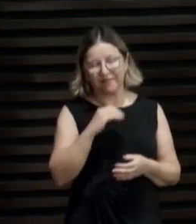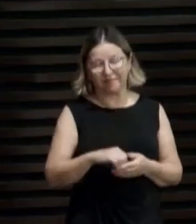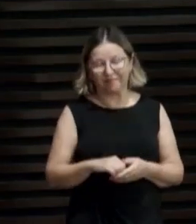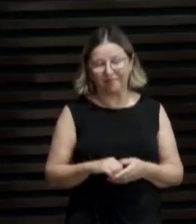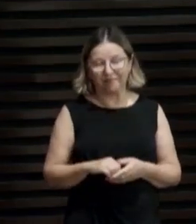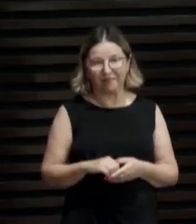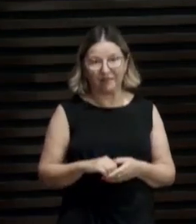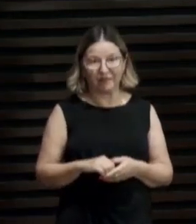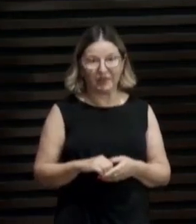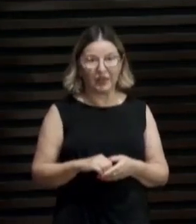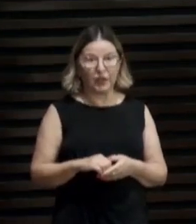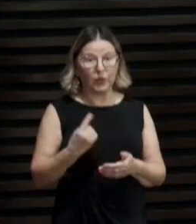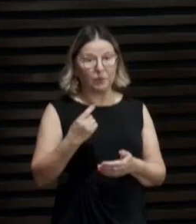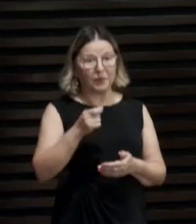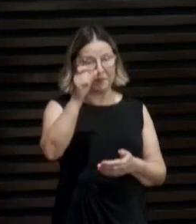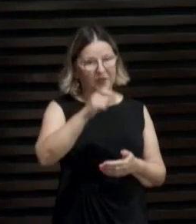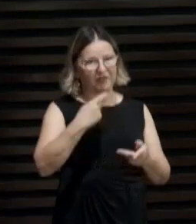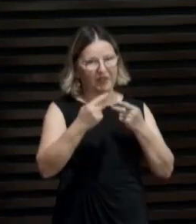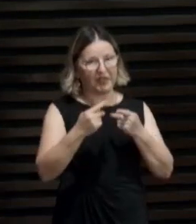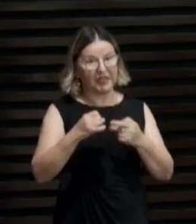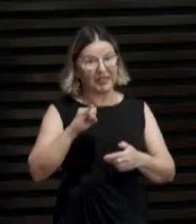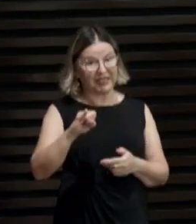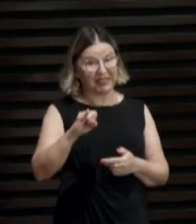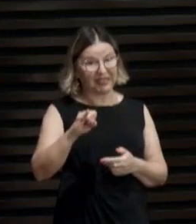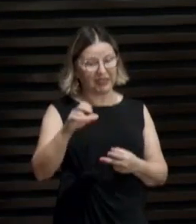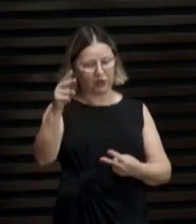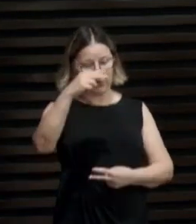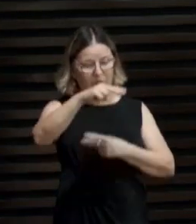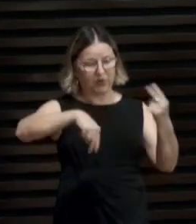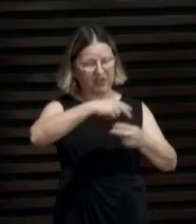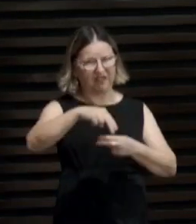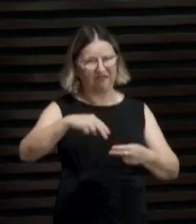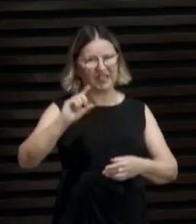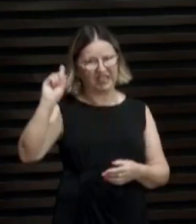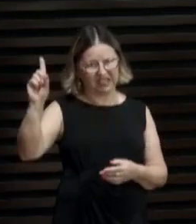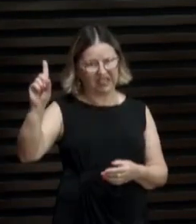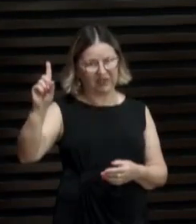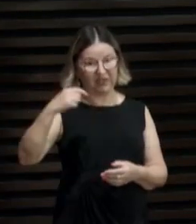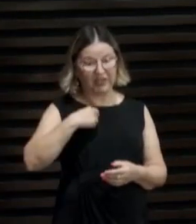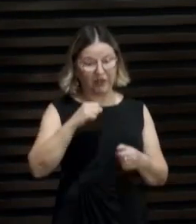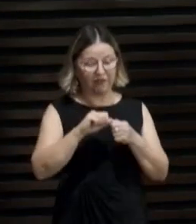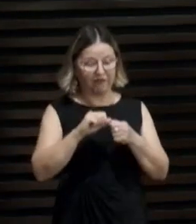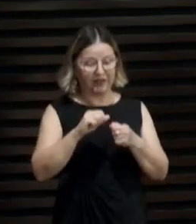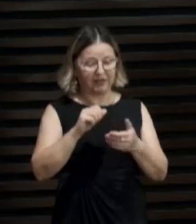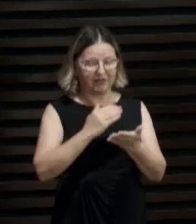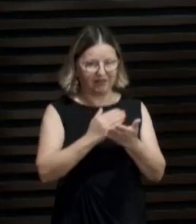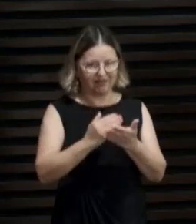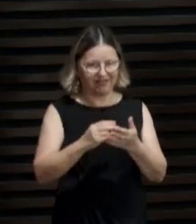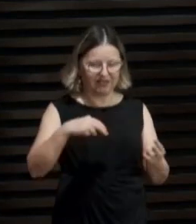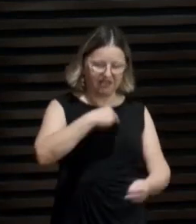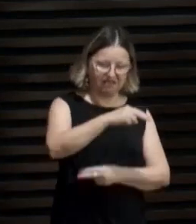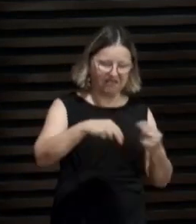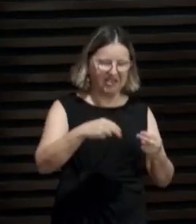o universo é Deus, e eu faço parte desse universo, eu sou Deus, e tudo o que eu faço é